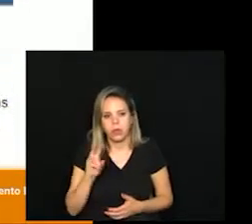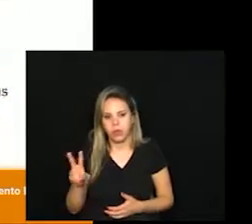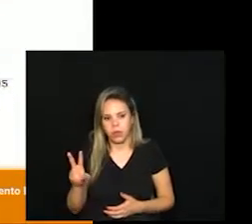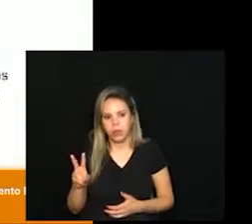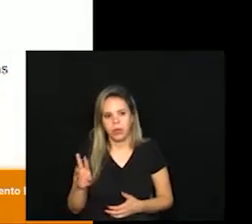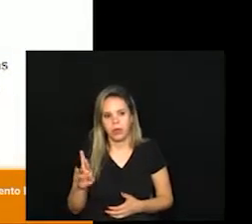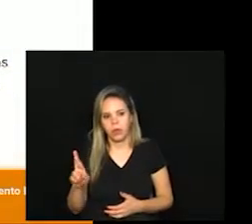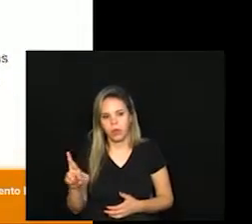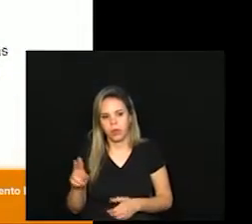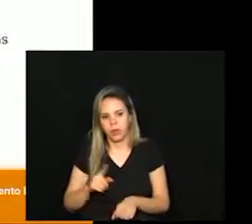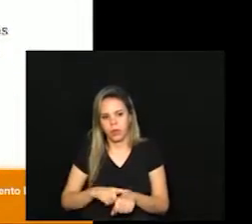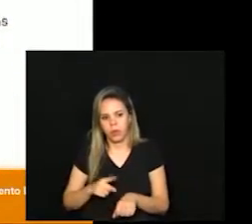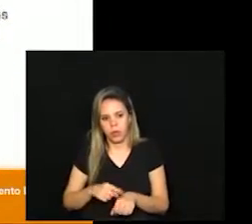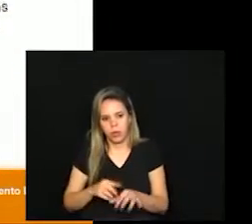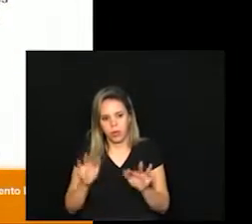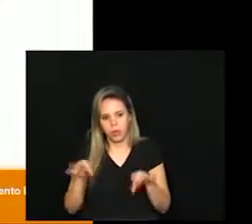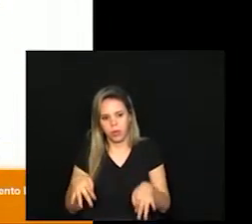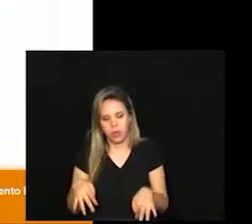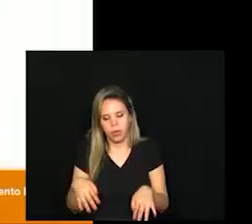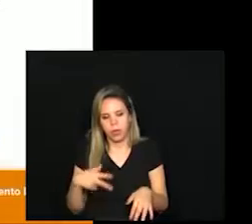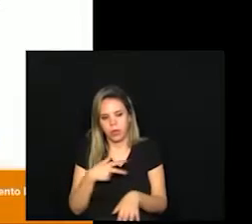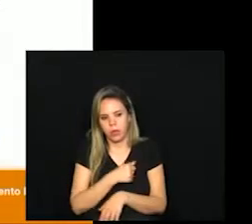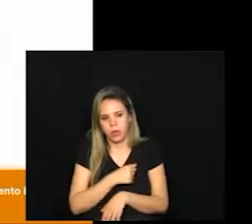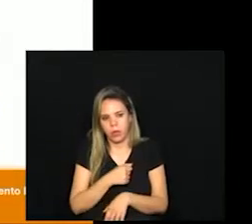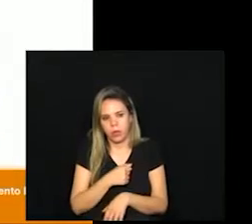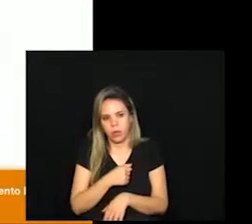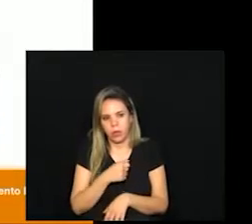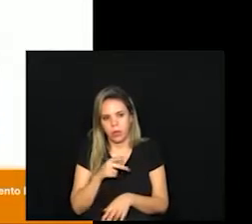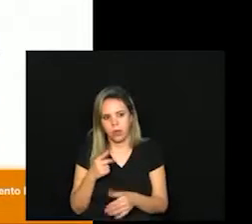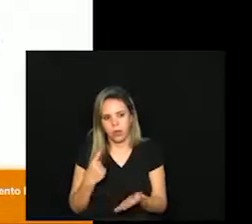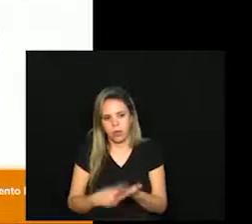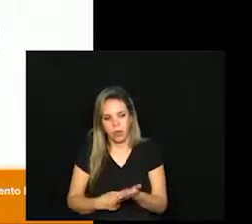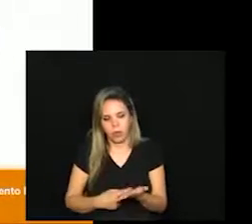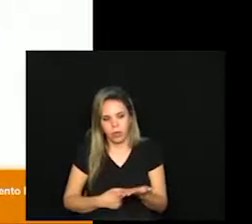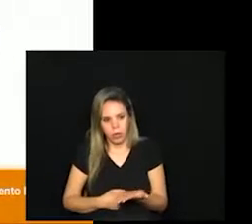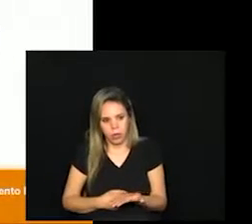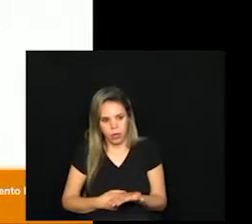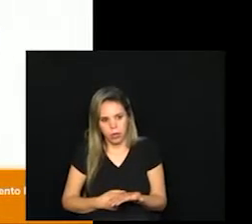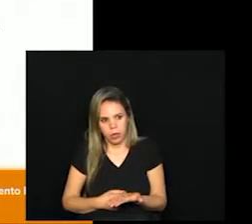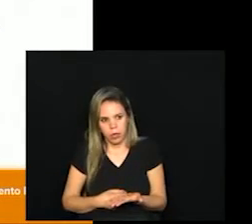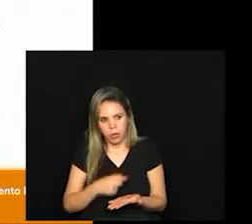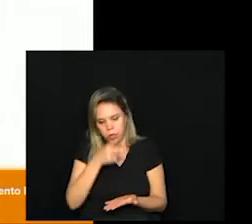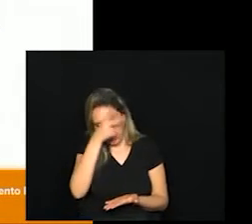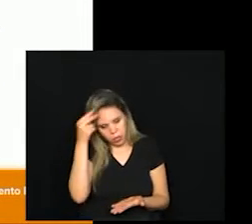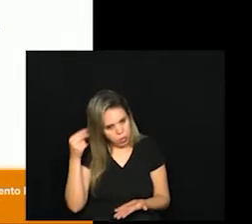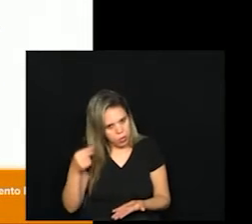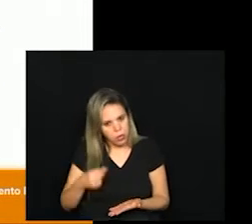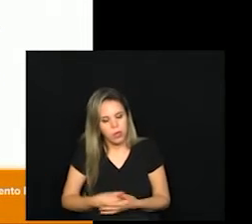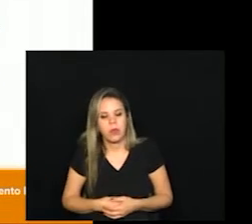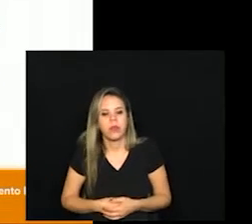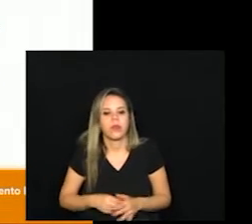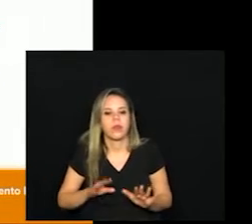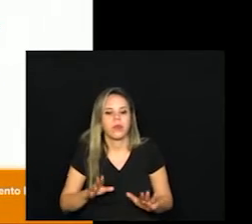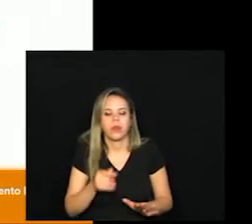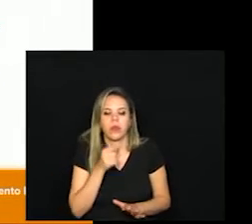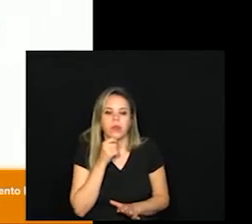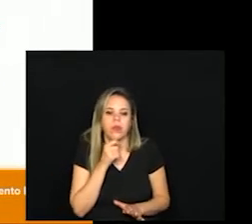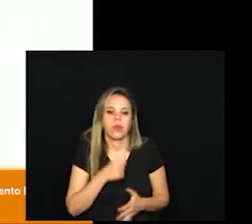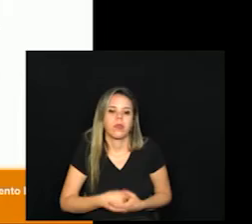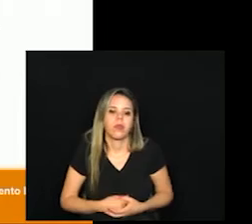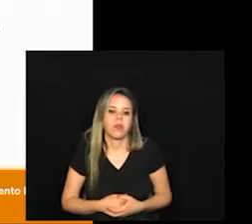vacina.campinas.sp.gov.br. No momento, acabaram as doses destinadas para o agendamento na rede pública, mas, enquanto